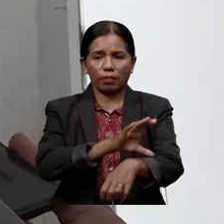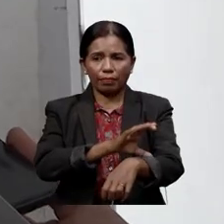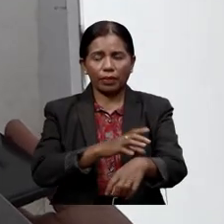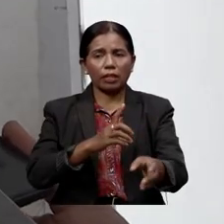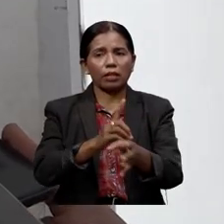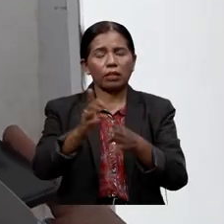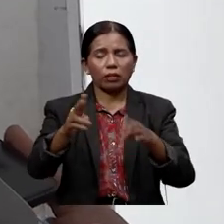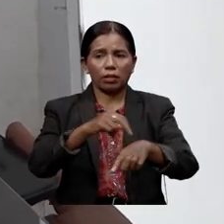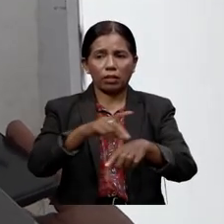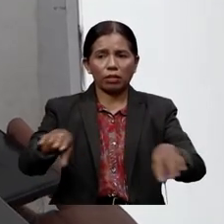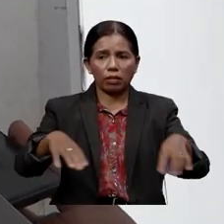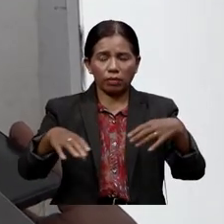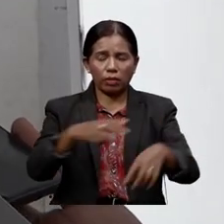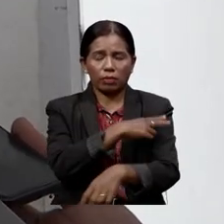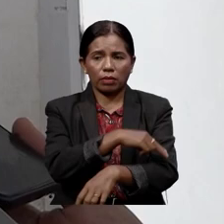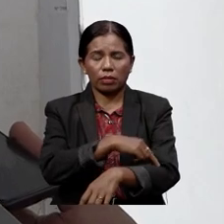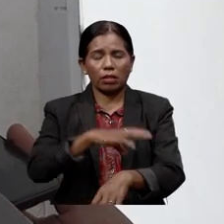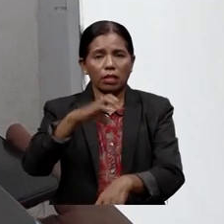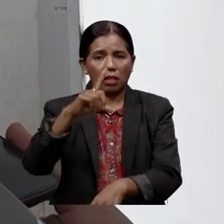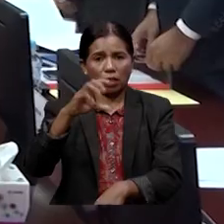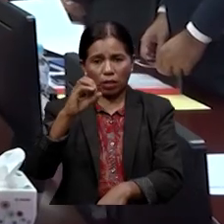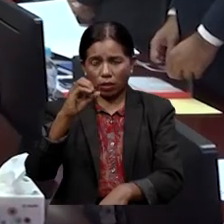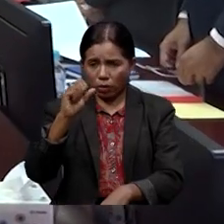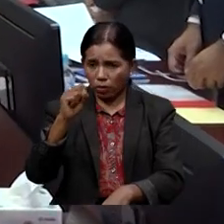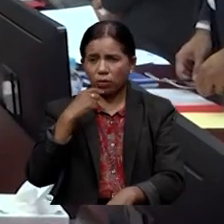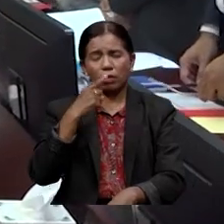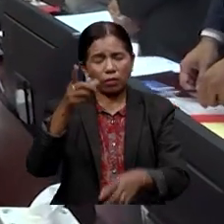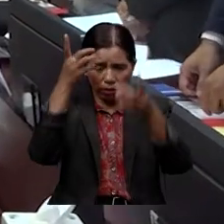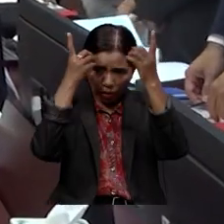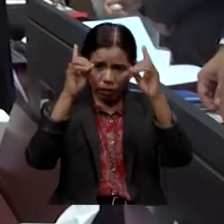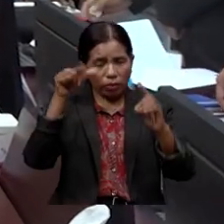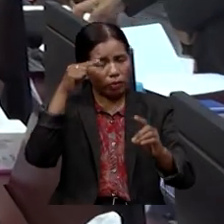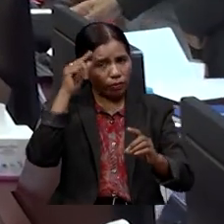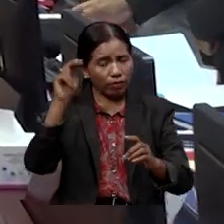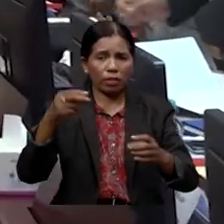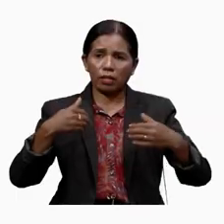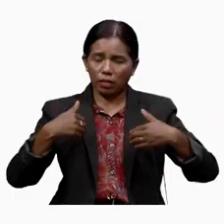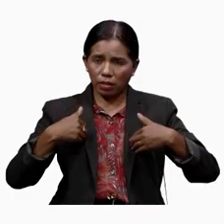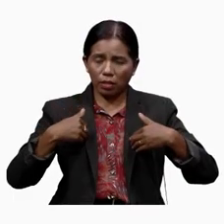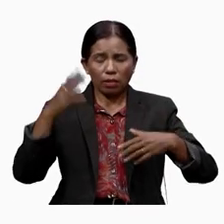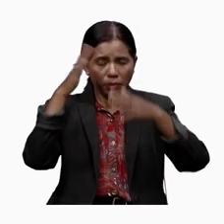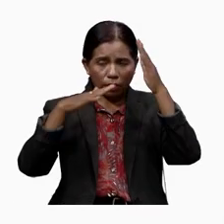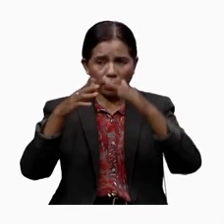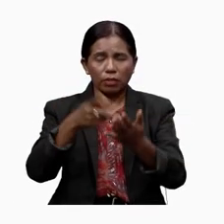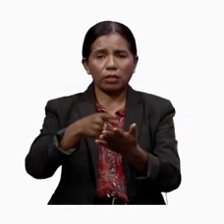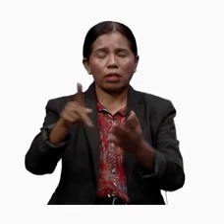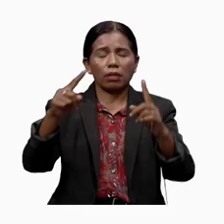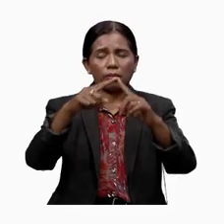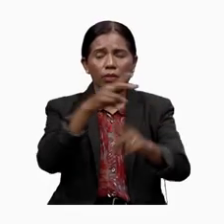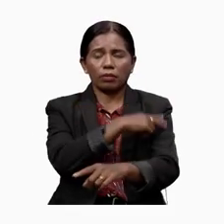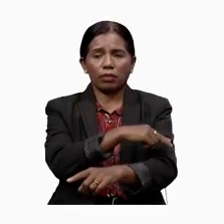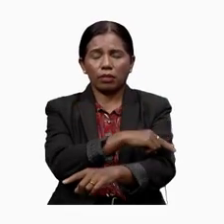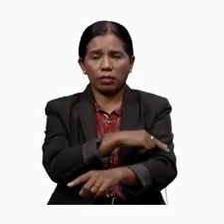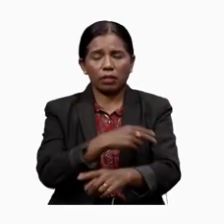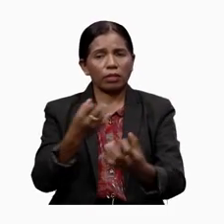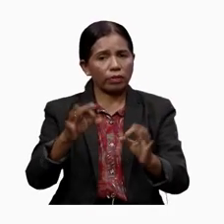diretor nacional do Serviço Hospitalar Carlos de Carvalho Ateten, mas a decisão do governo Nian Iaona, no problema pagamento do hospital Relior